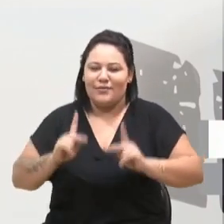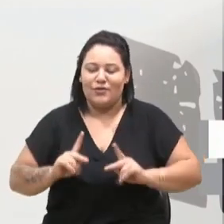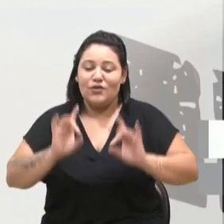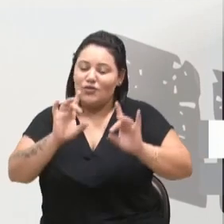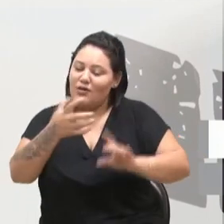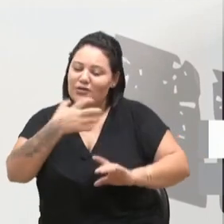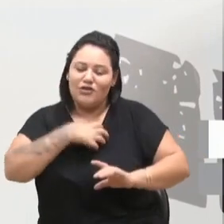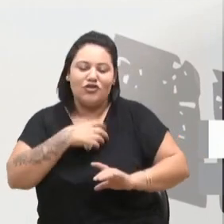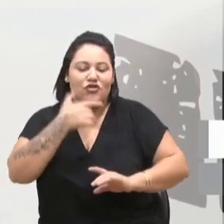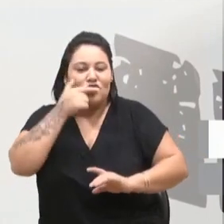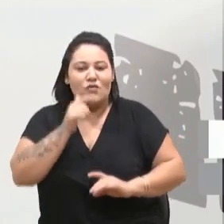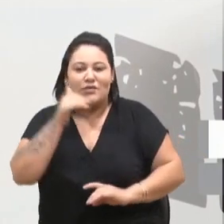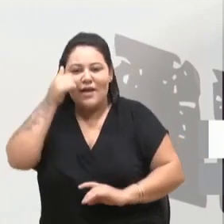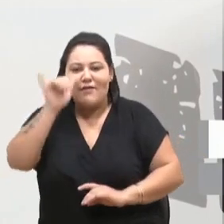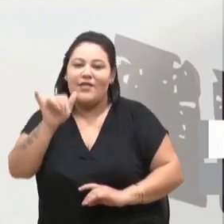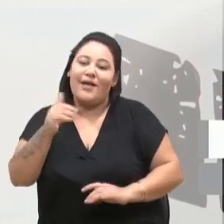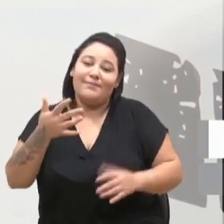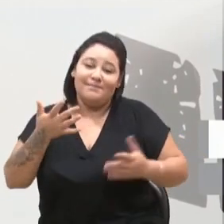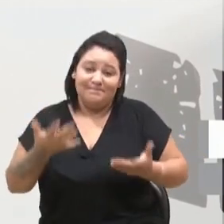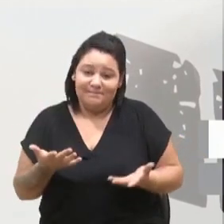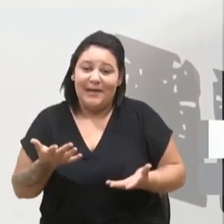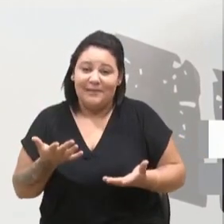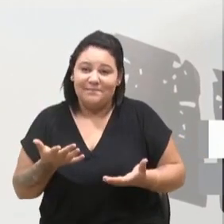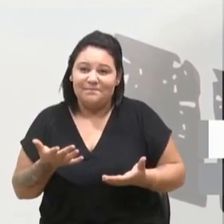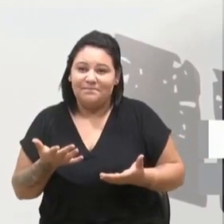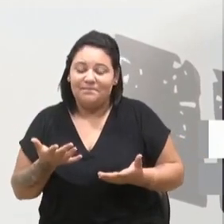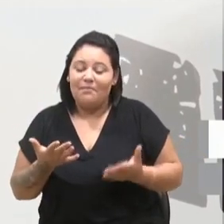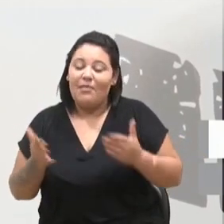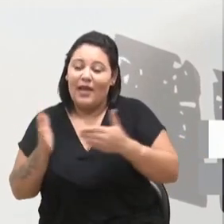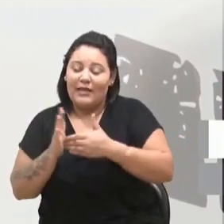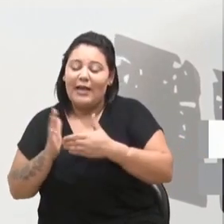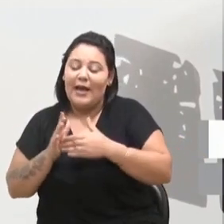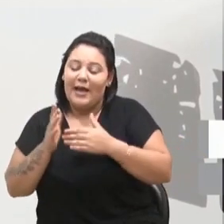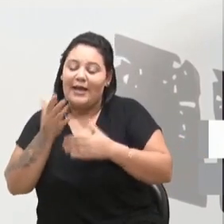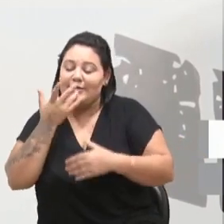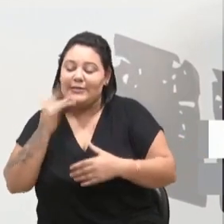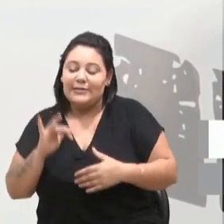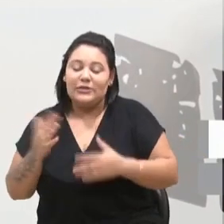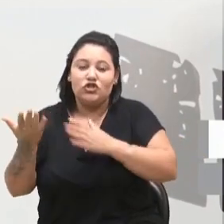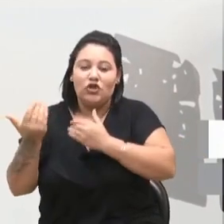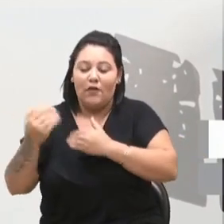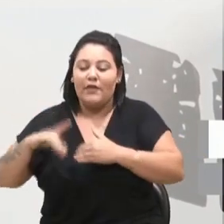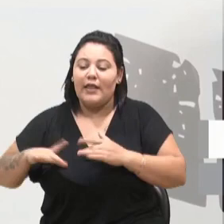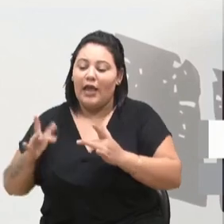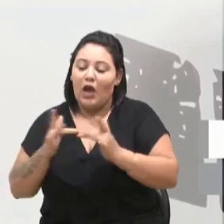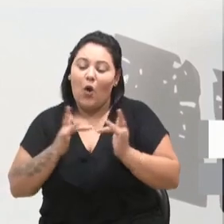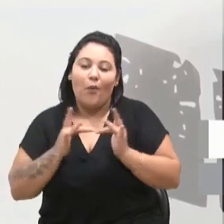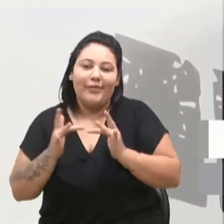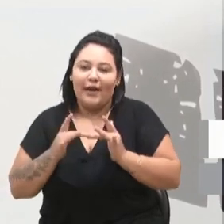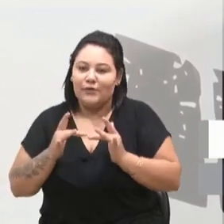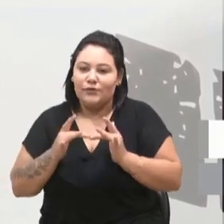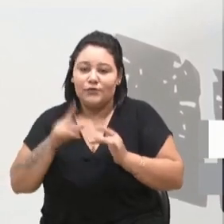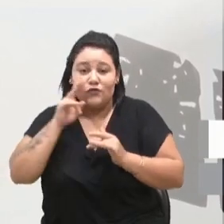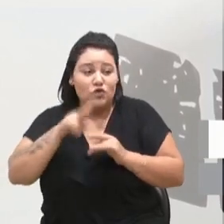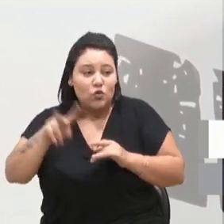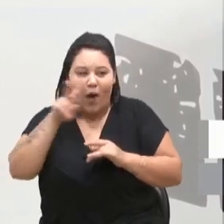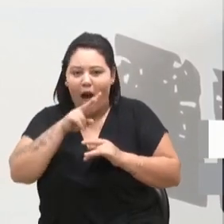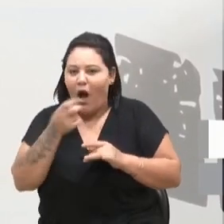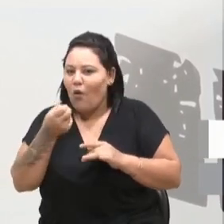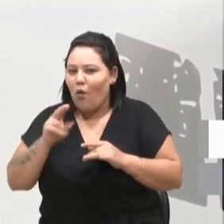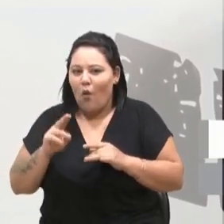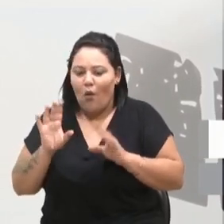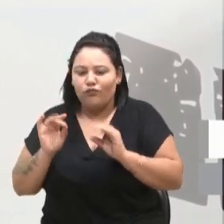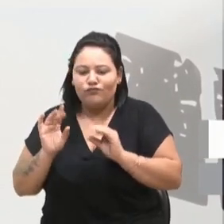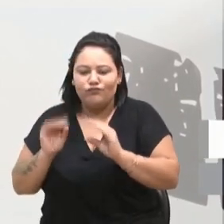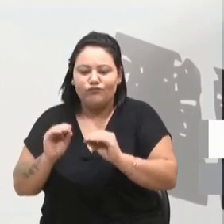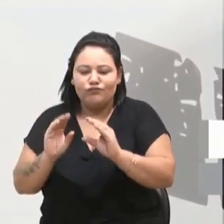evitar cada vez mais que até mesmo nossas crianças e adolescentes tenham um contato, seja ele visual ou manual,